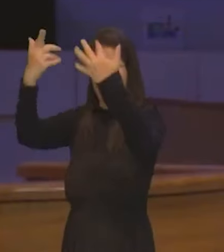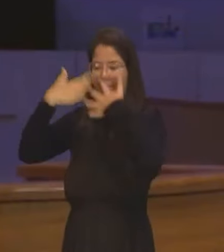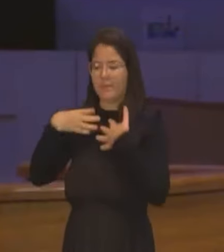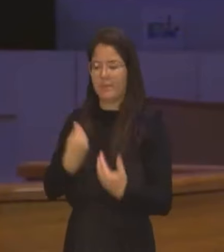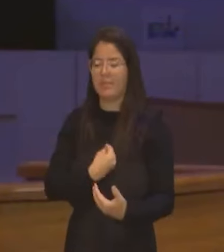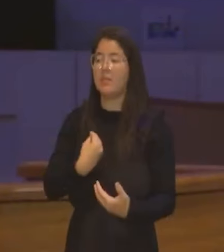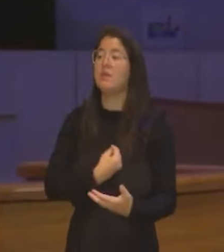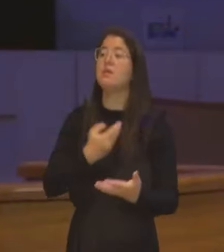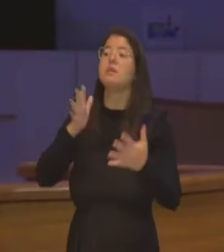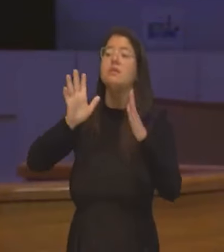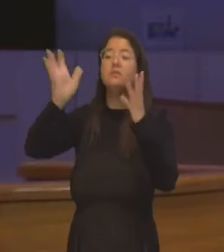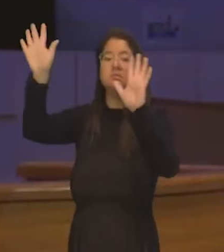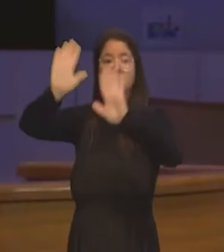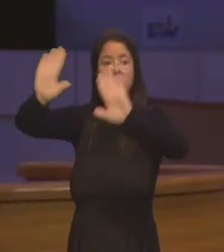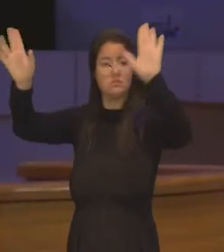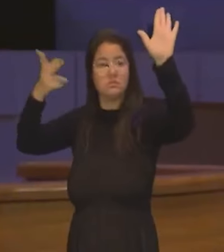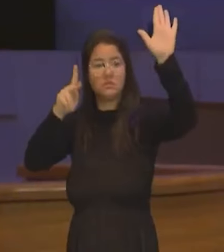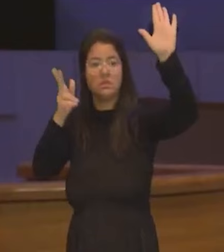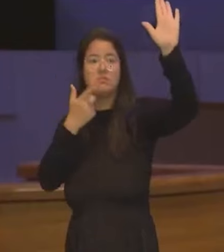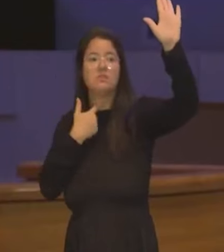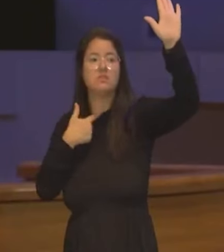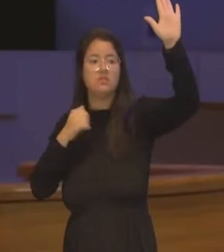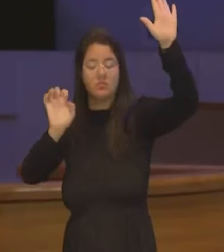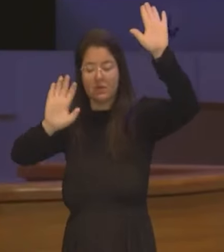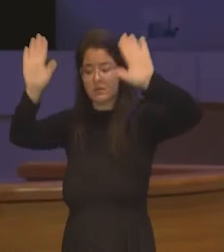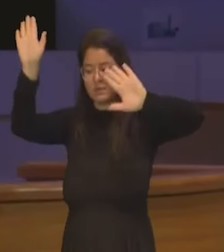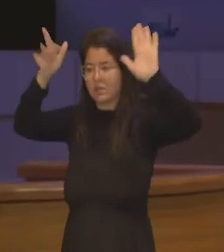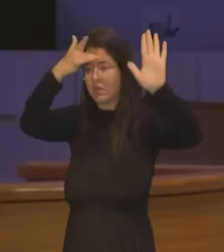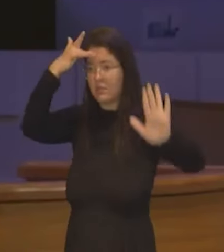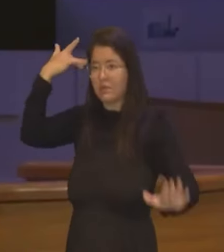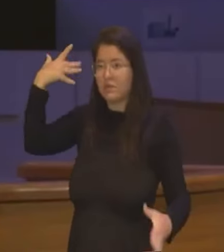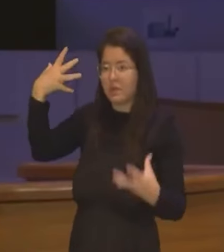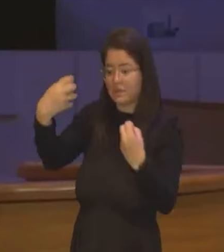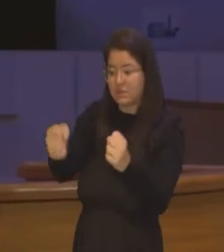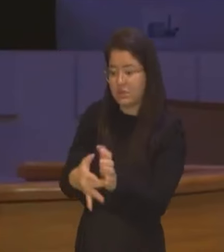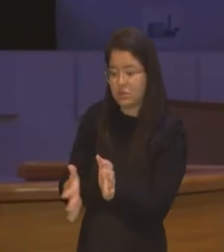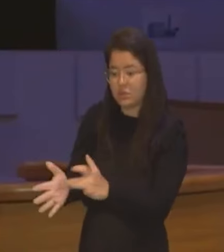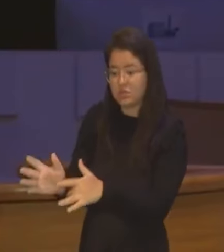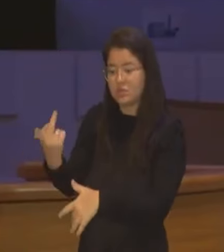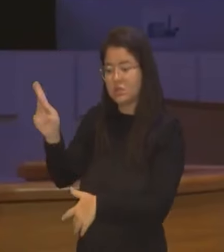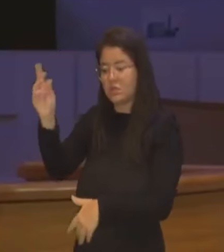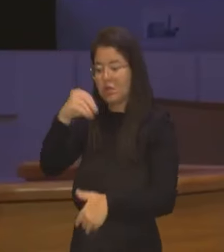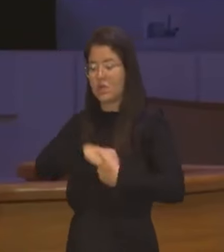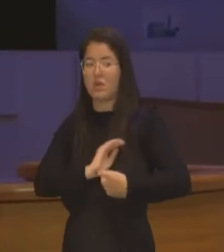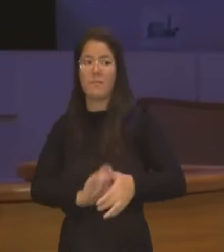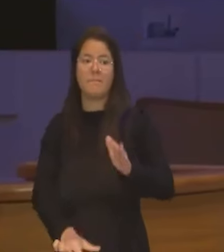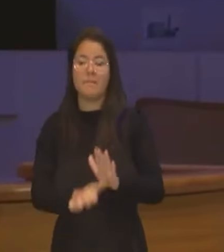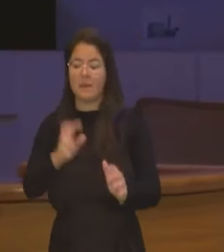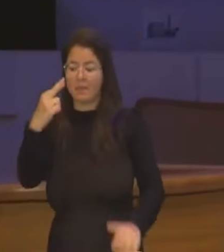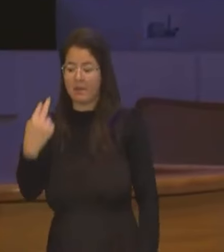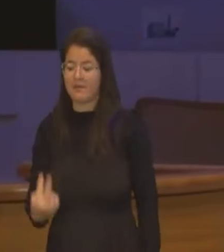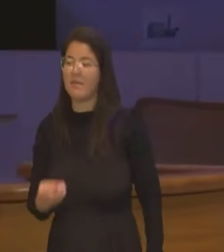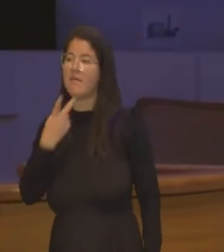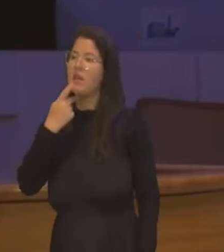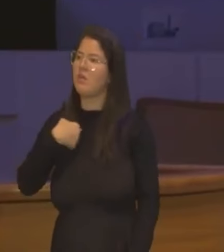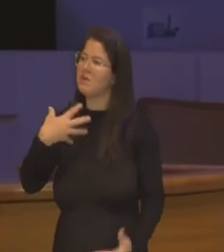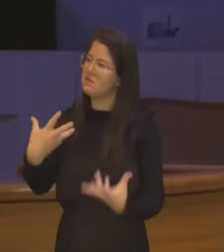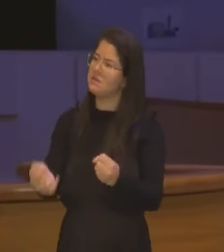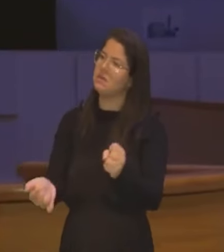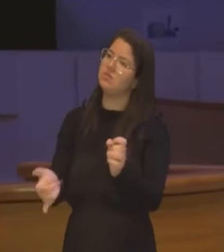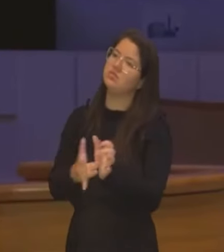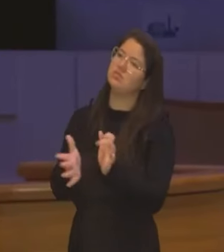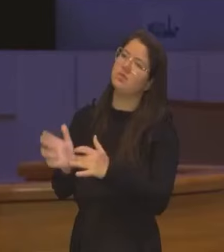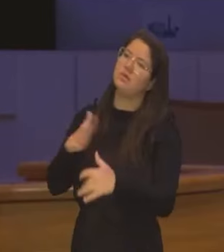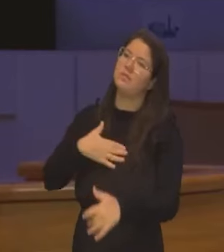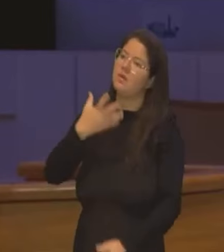mão, se esse é o seu desejo nessa noite. Alguém que aceita Jesus no seu coração pela primeira vez. Eu aceito Jesus como meu Senhor